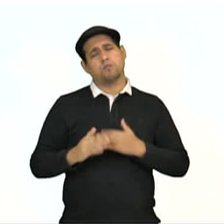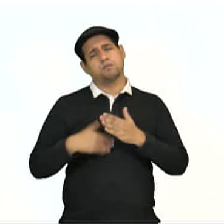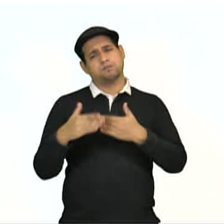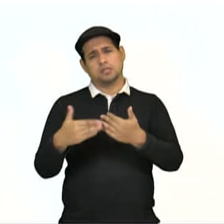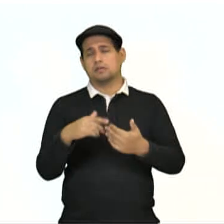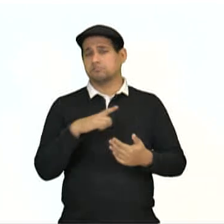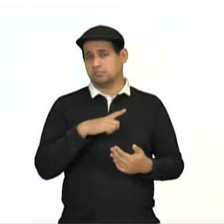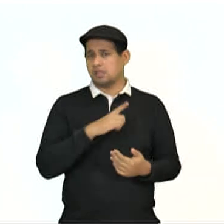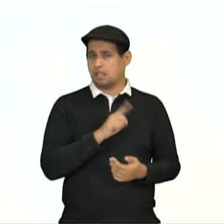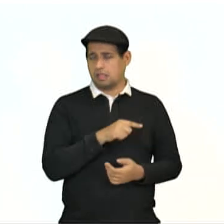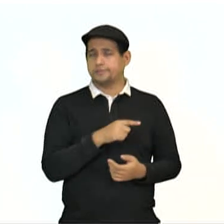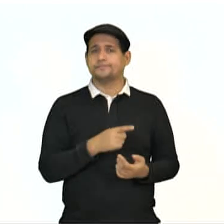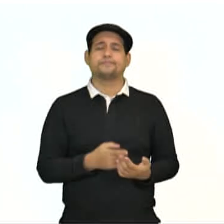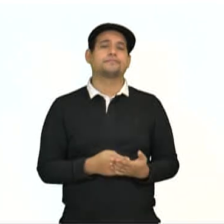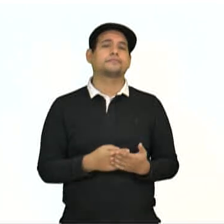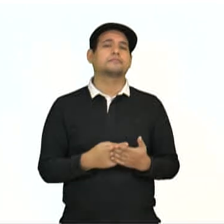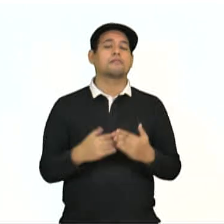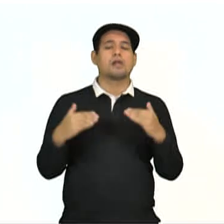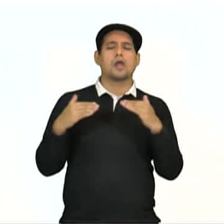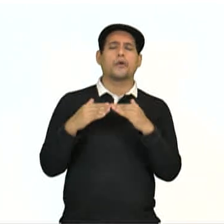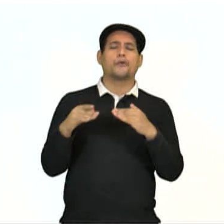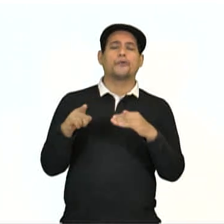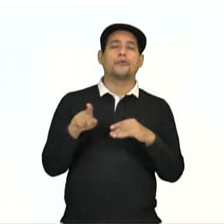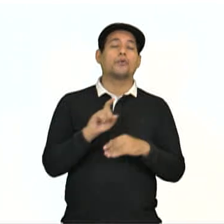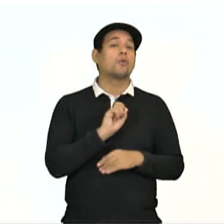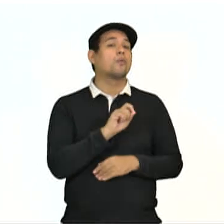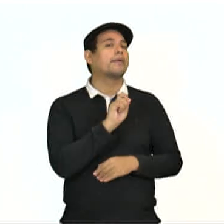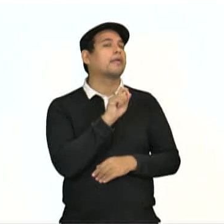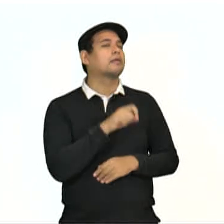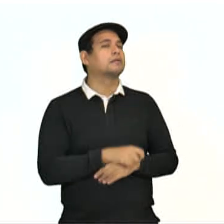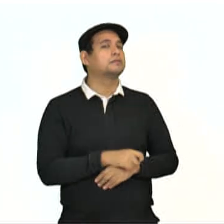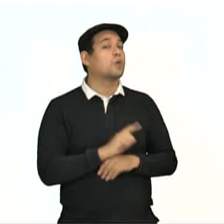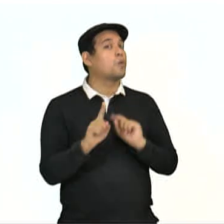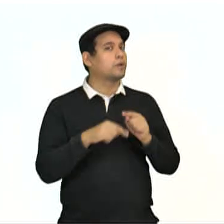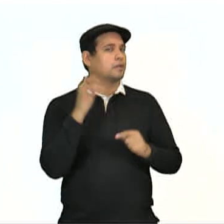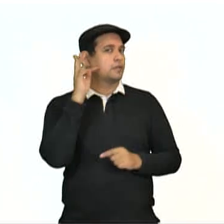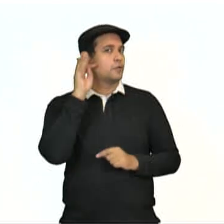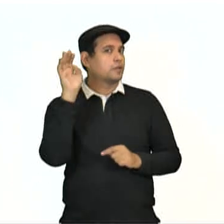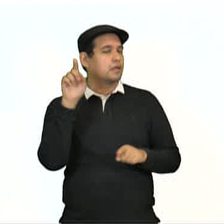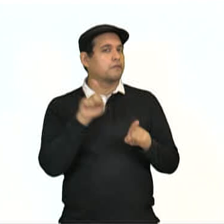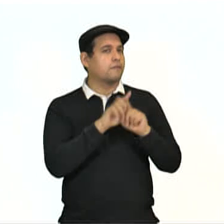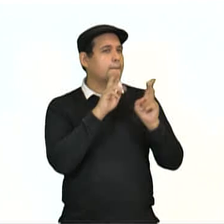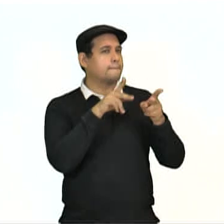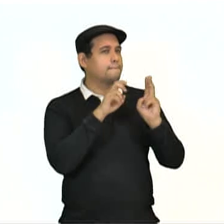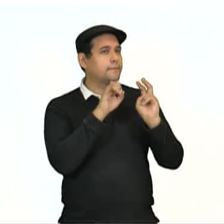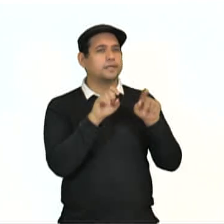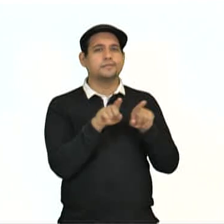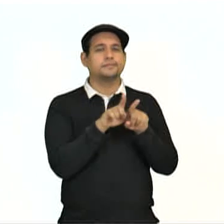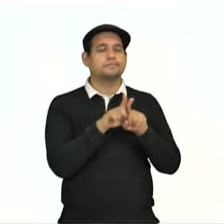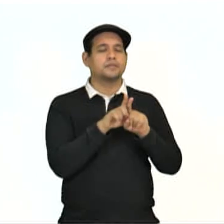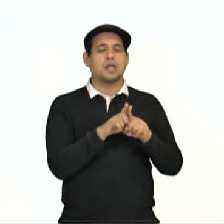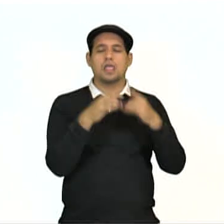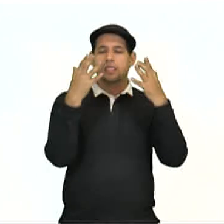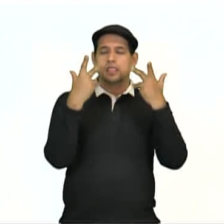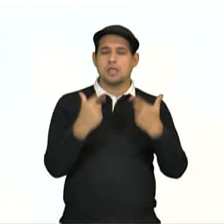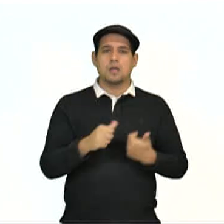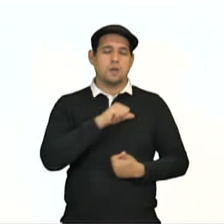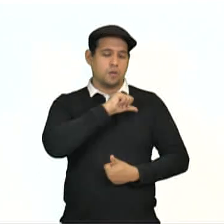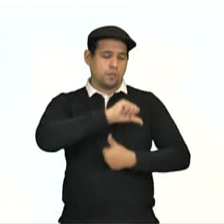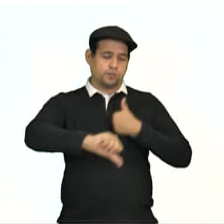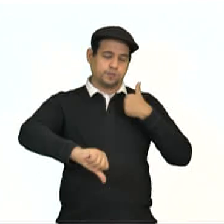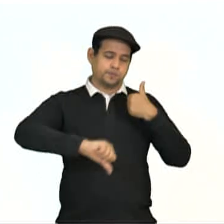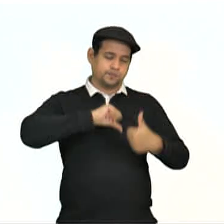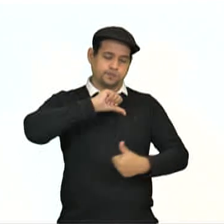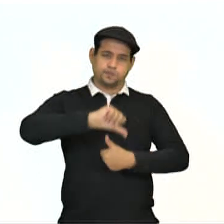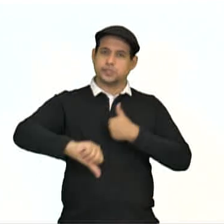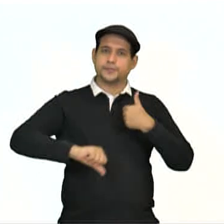enquanto existirem. De acordo com o, aí a outra teoria, você vai identificar, as espécies se modificam